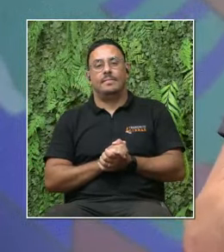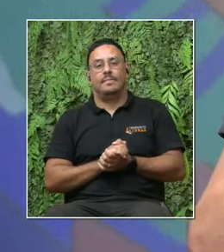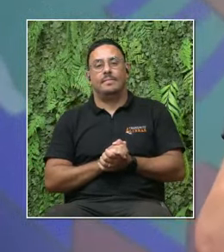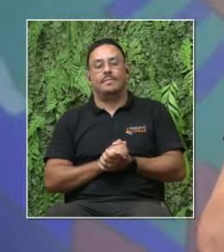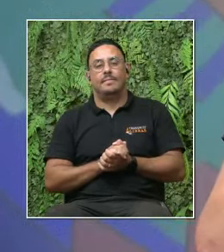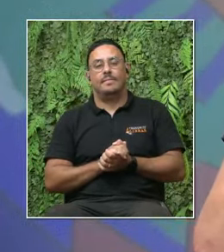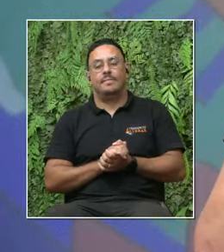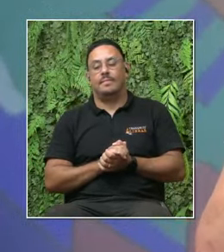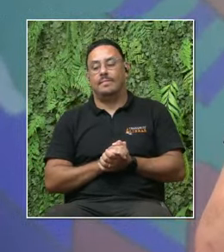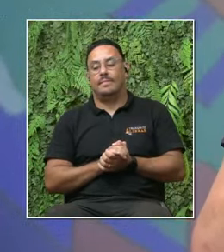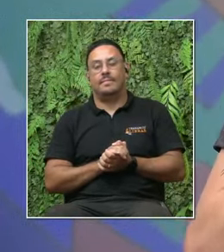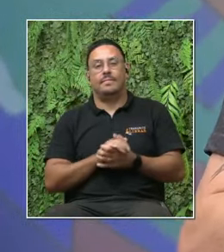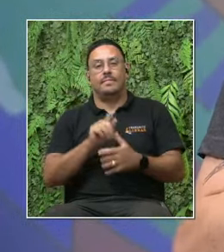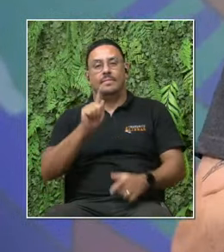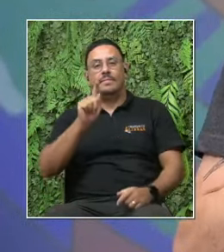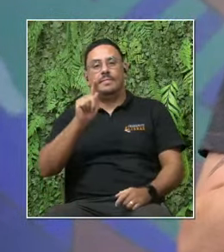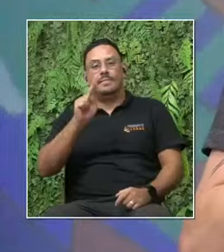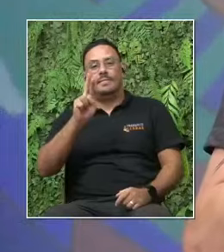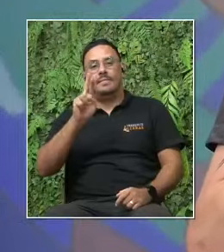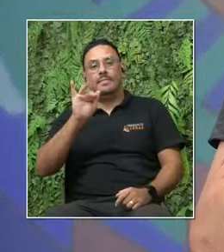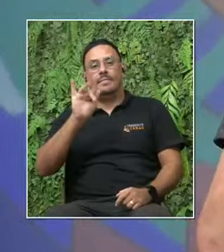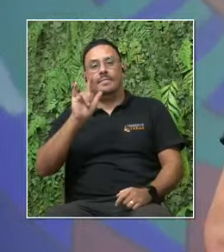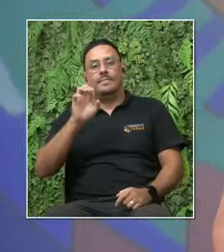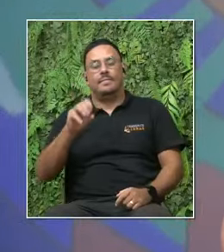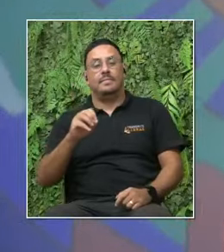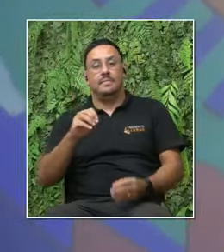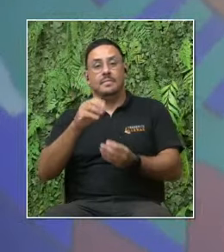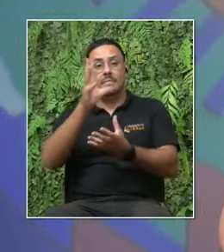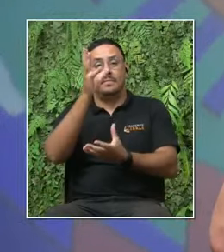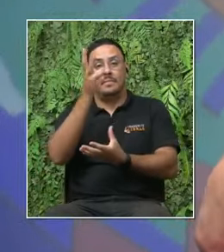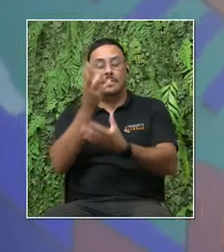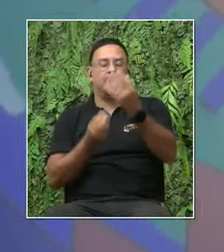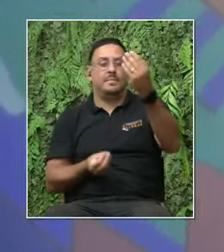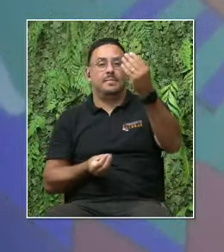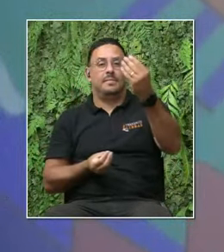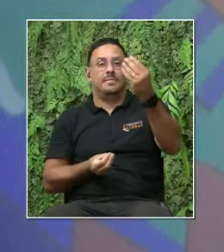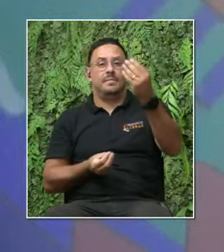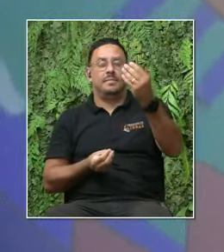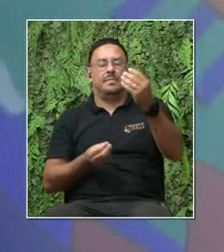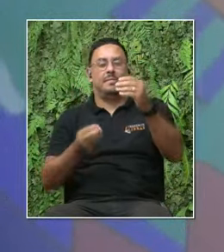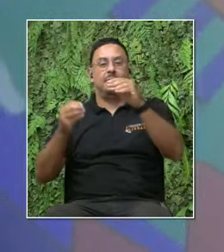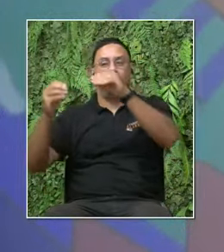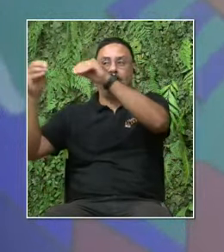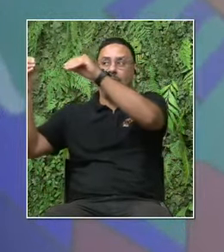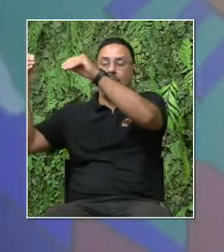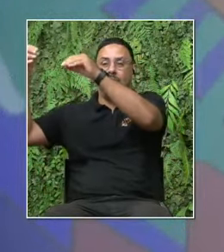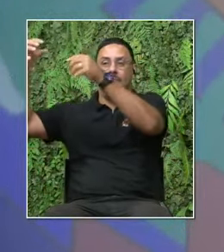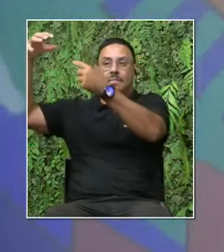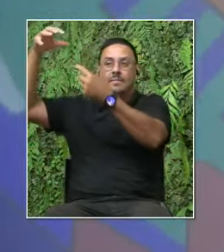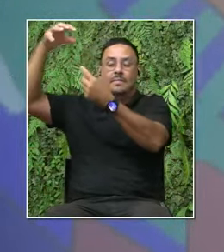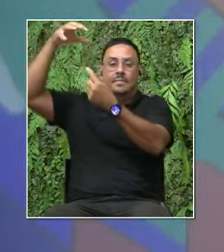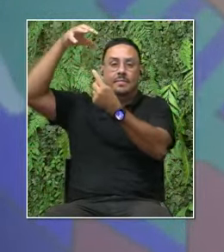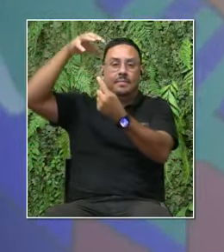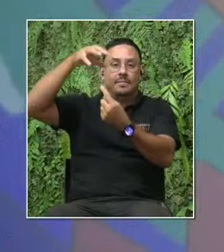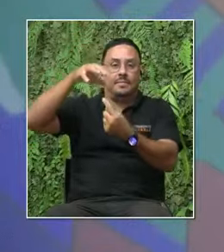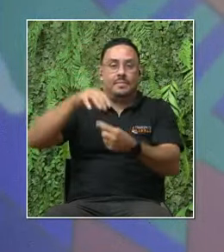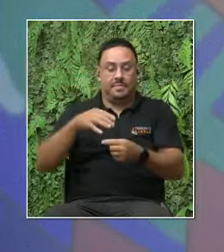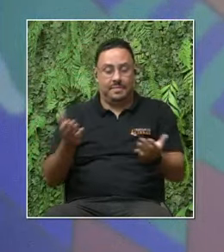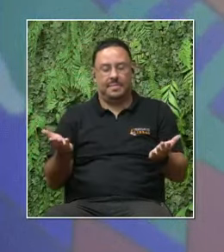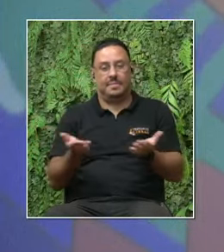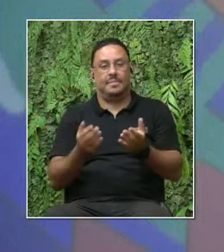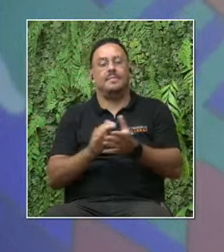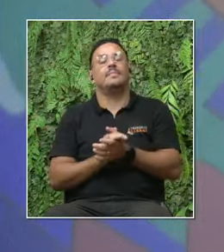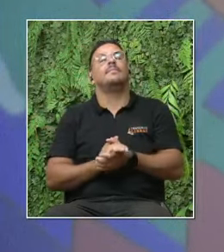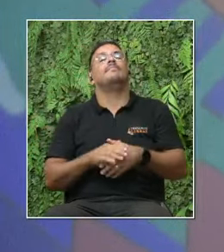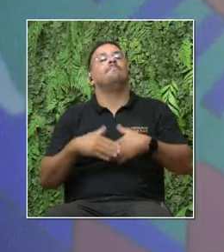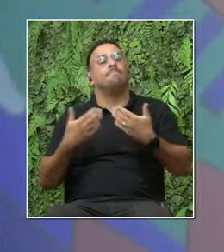Guilherme Melo está ele está se materializando nesse planeta por isso ele está se materializando nesta dimensão